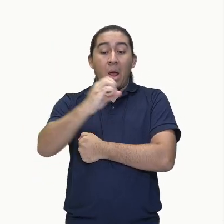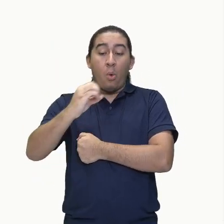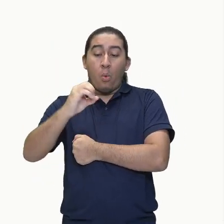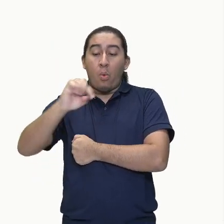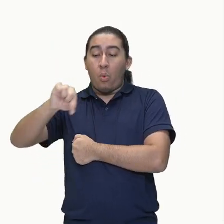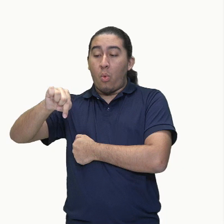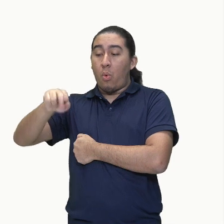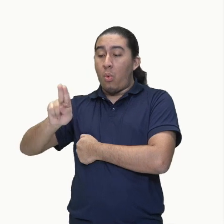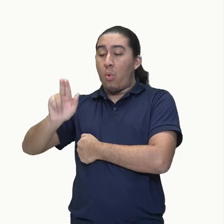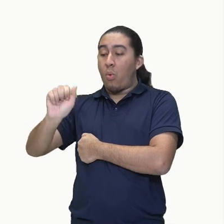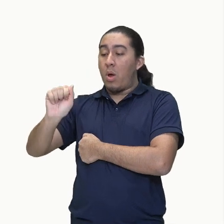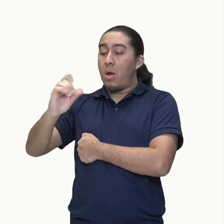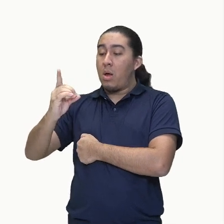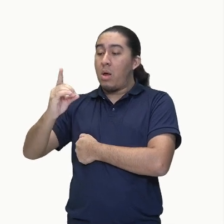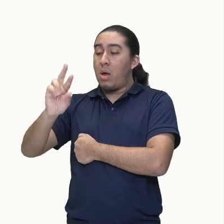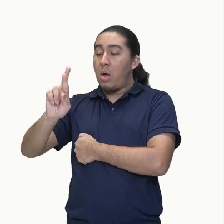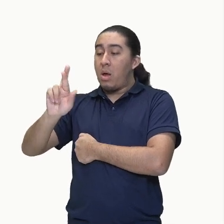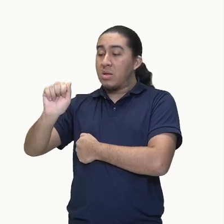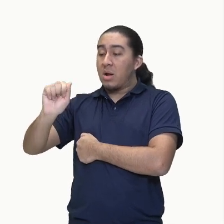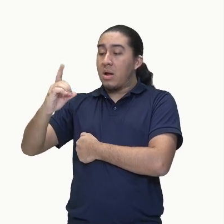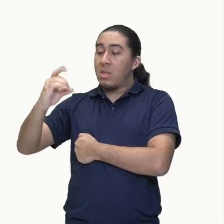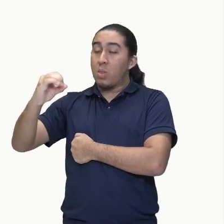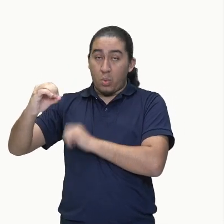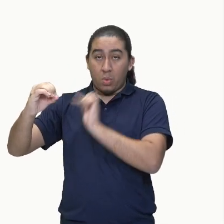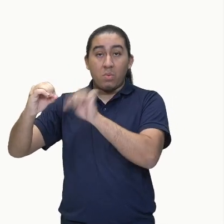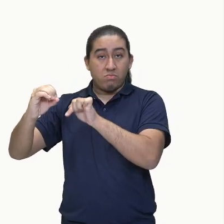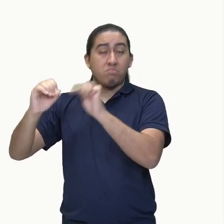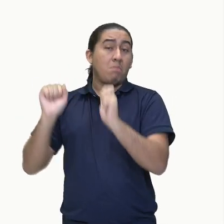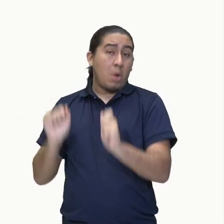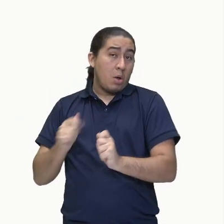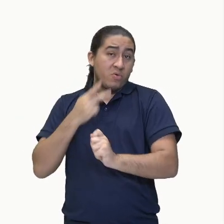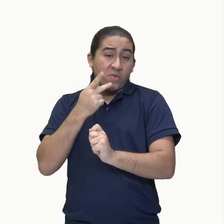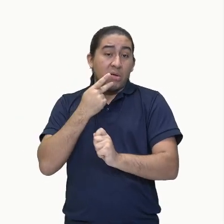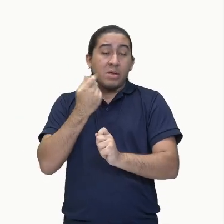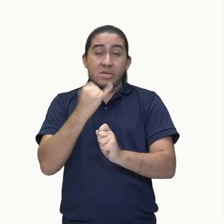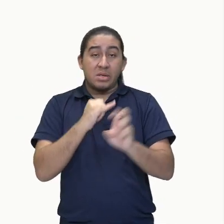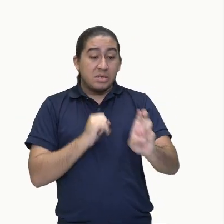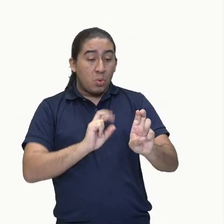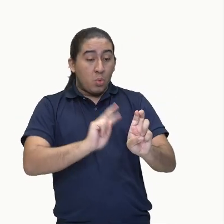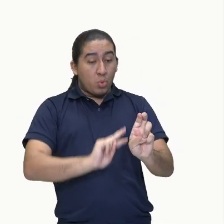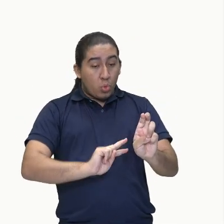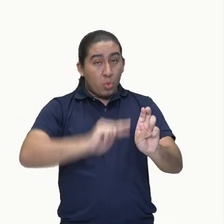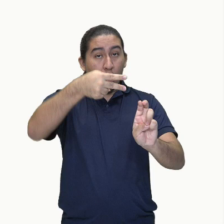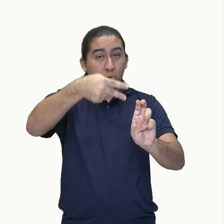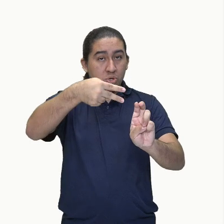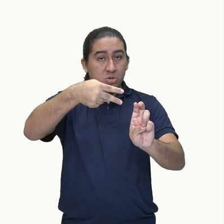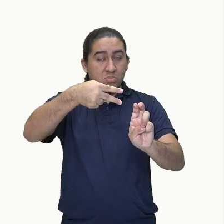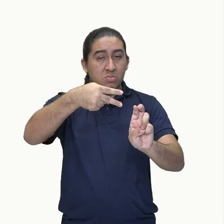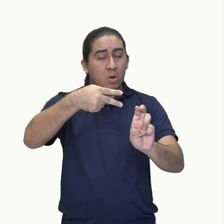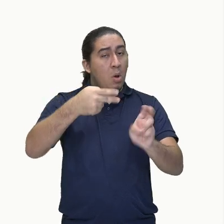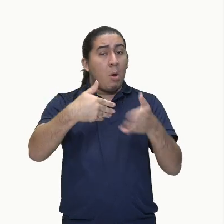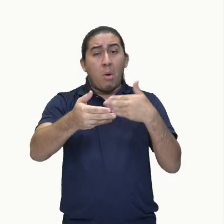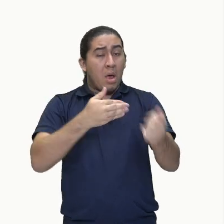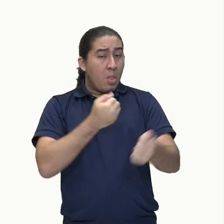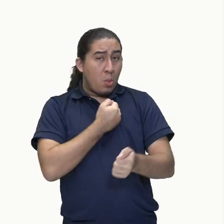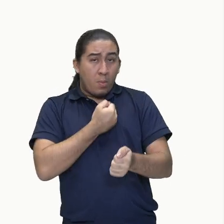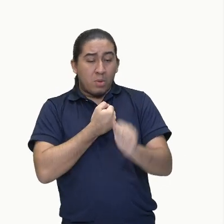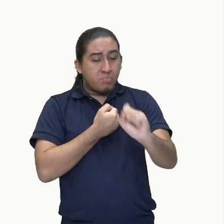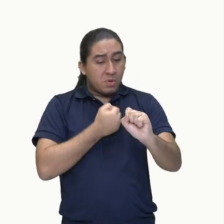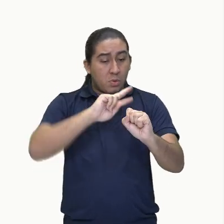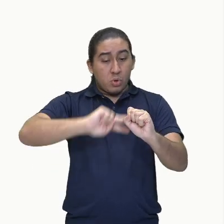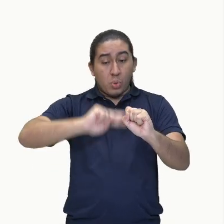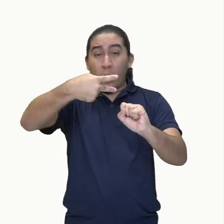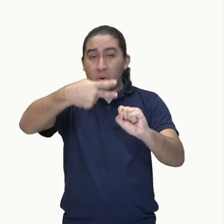5 ao quadrado é o famoso também 5 elevado à segunda potência.